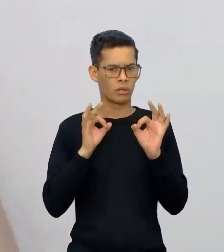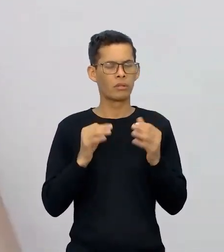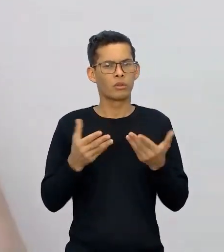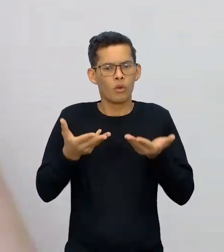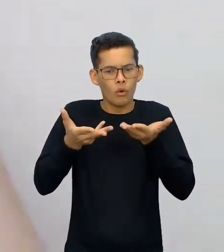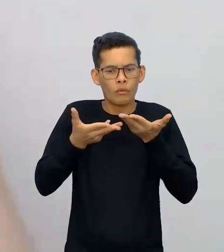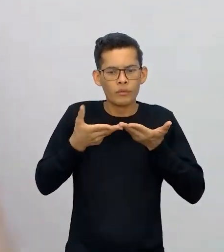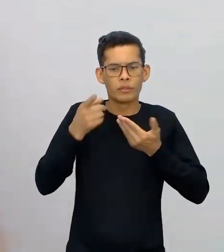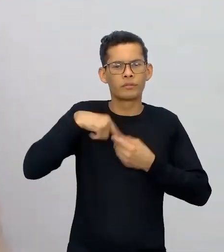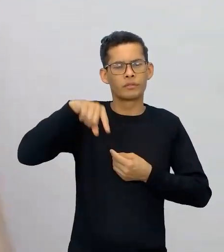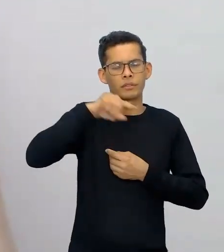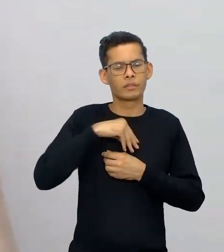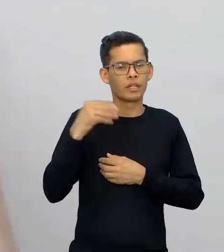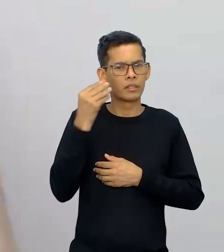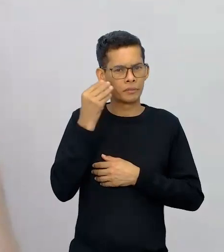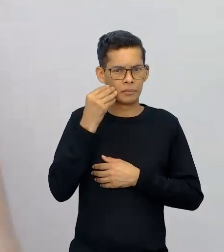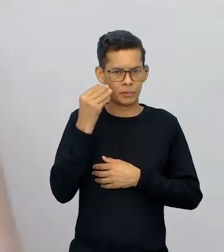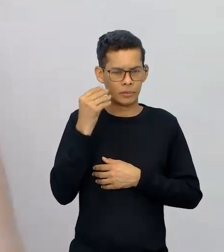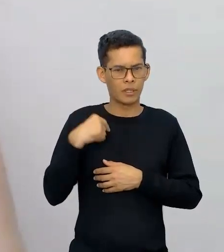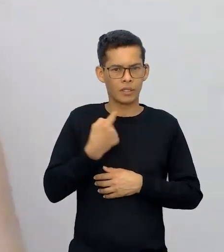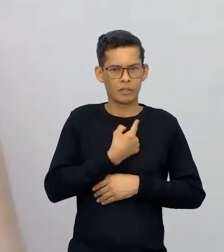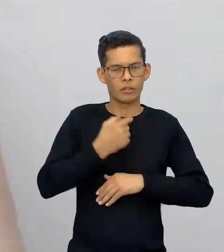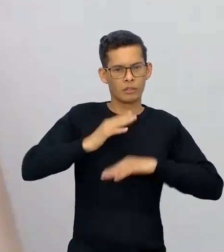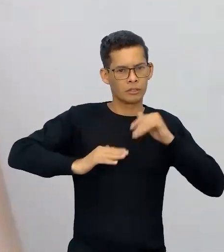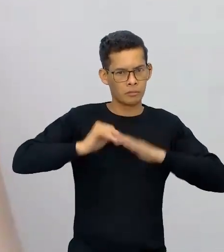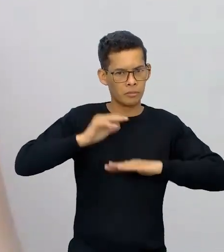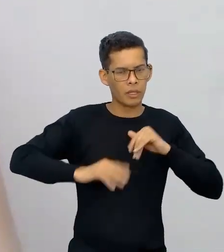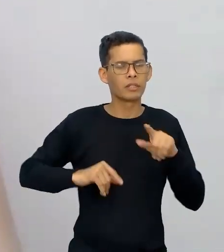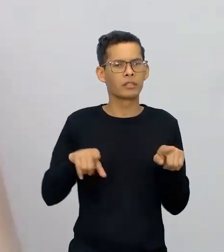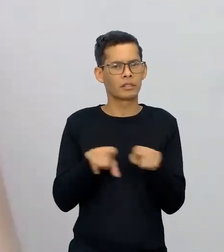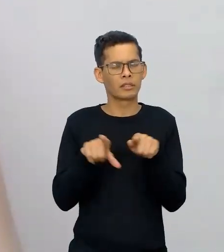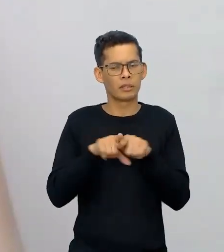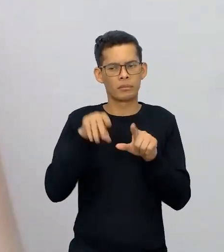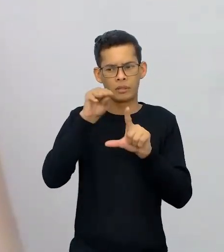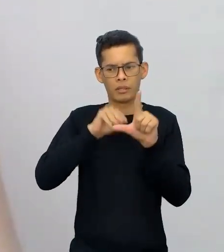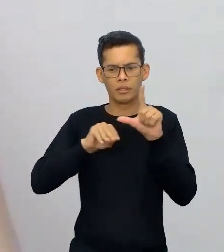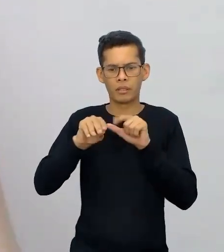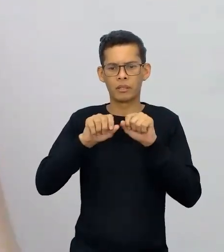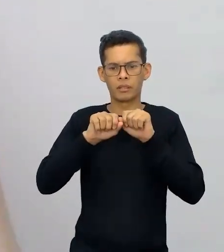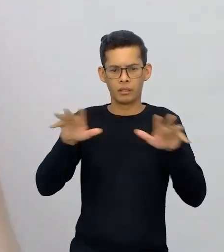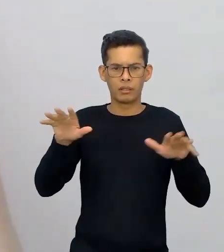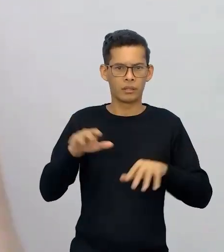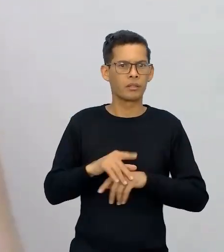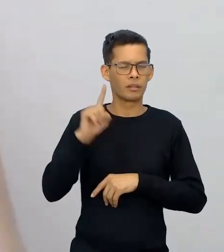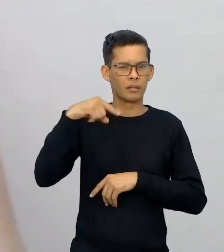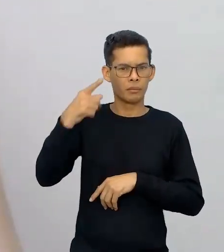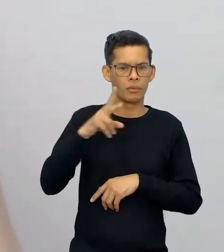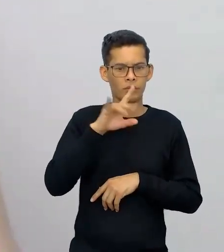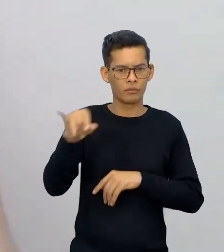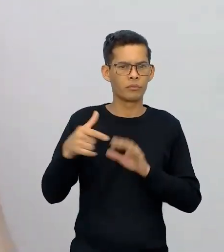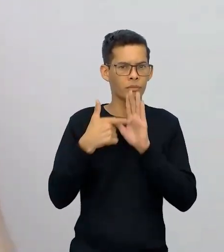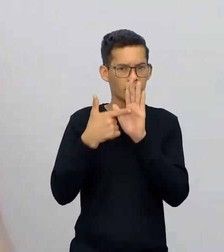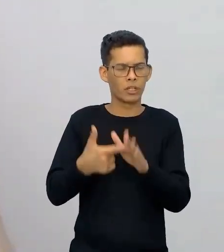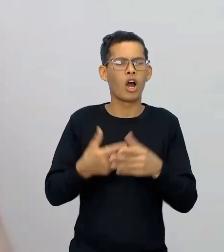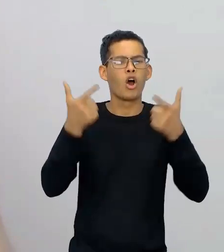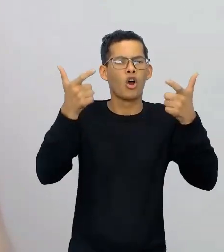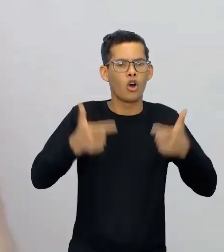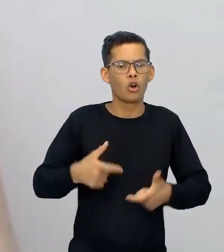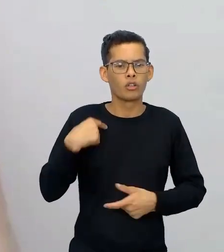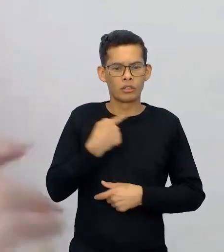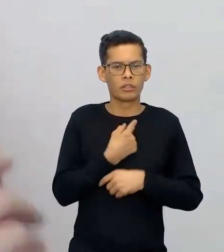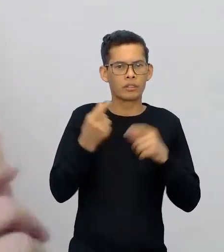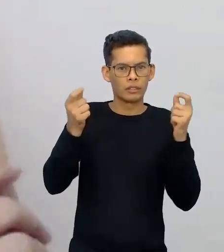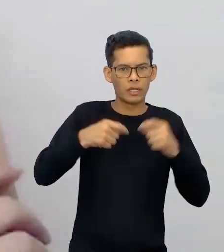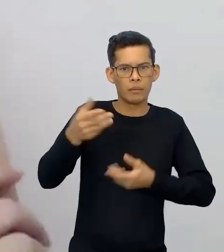a experimentarem essas práticas e compartilharem com a gente. Daqui a pouco eu vou mostrar aonde vocês podem